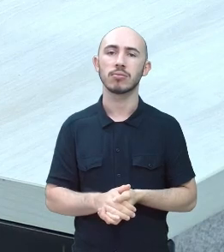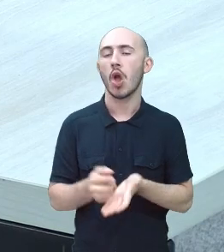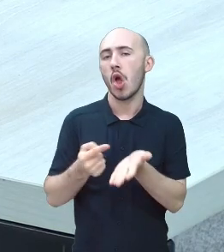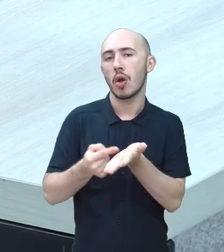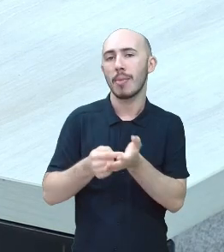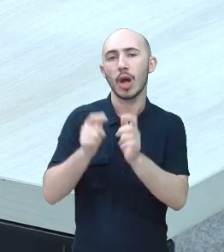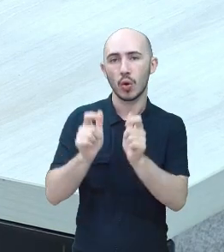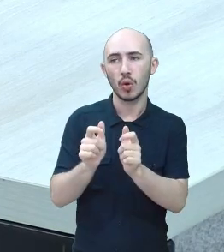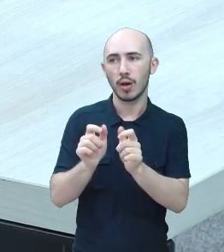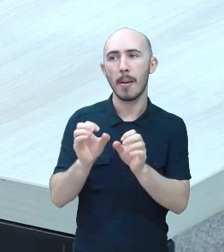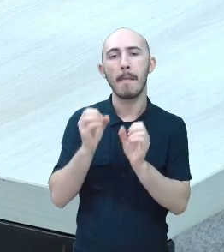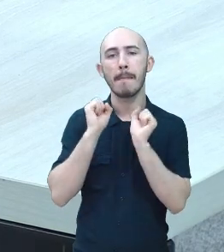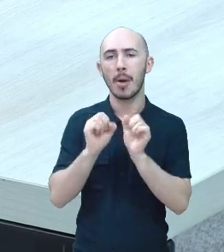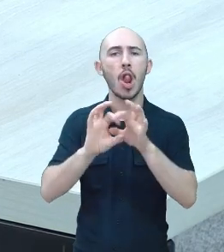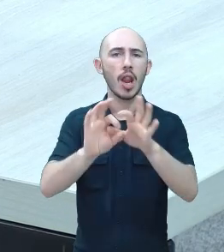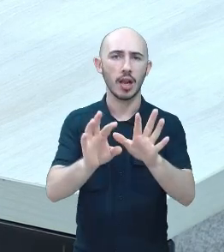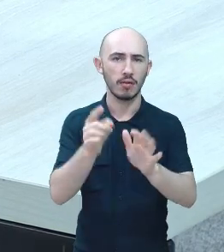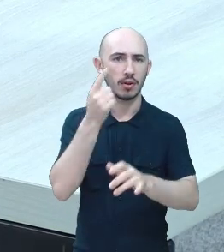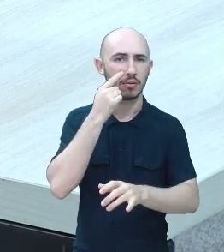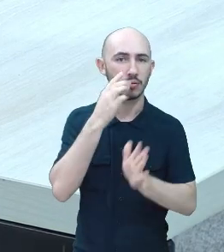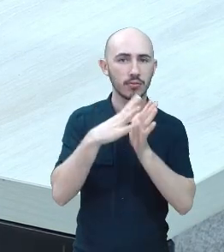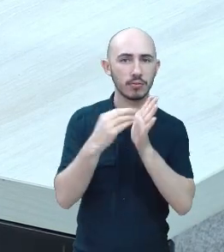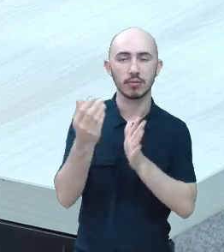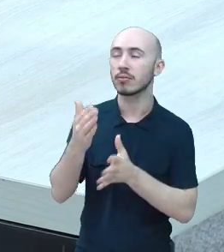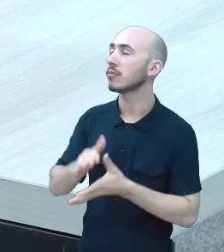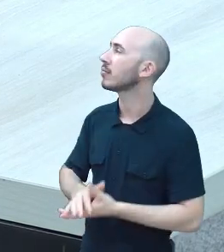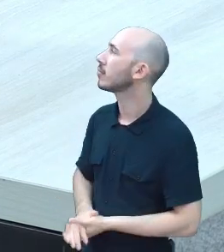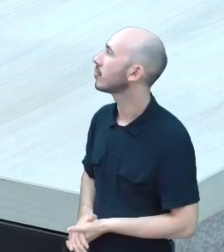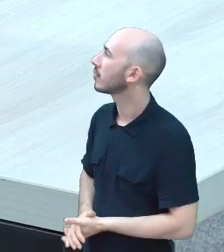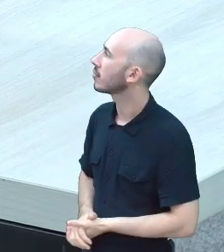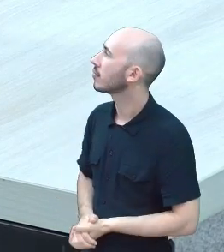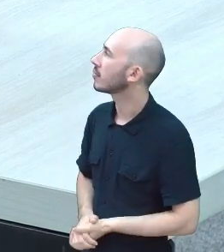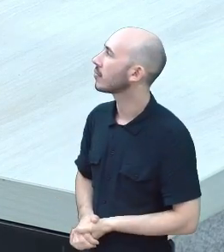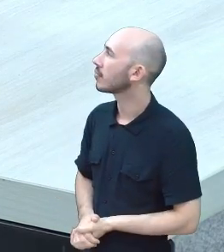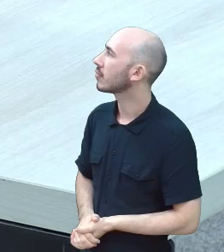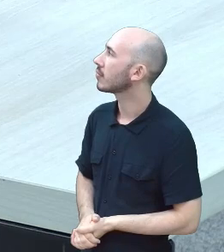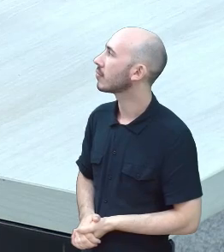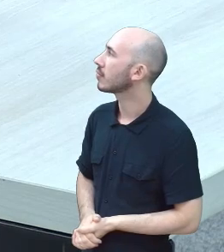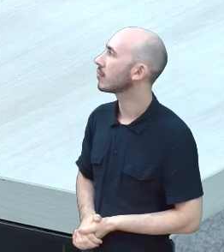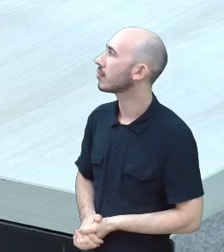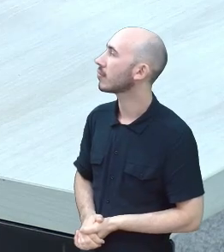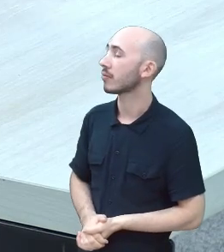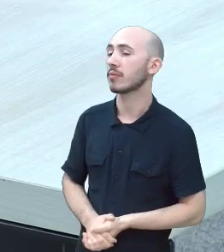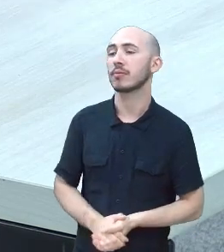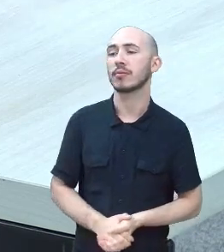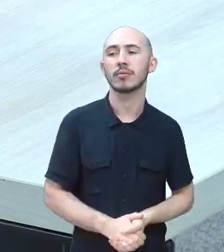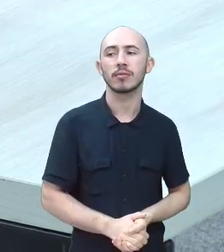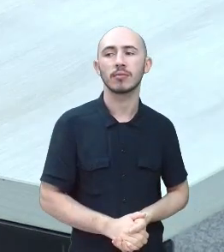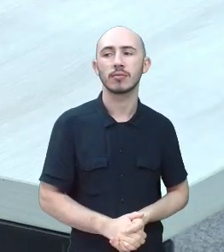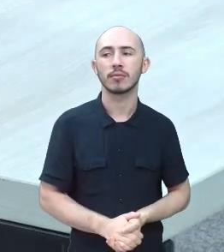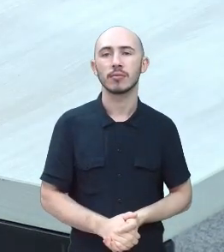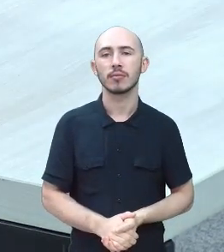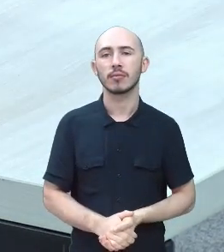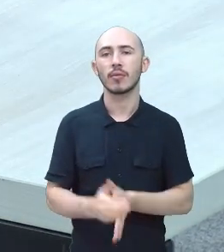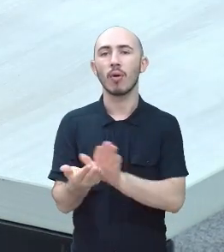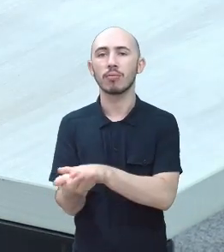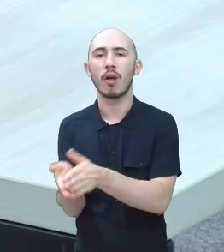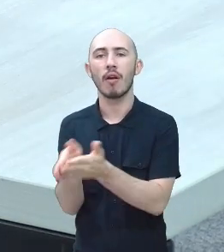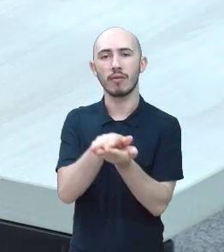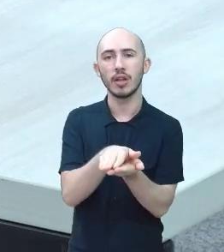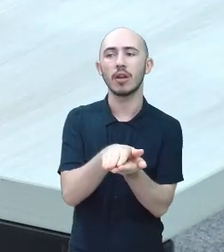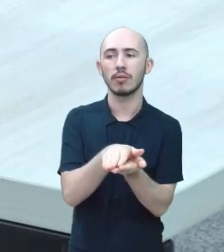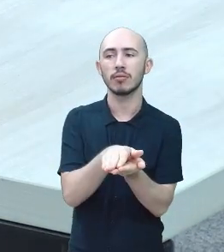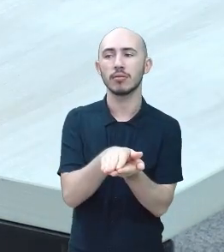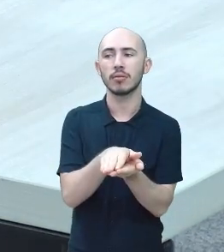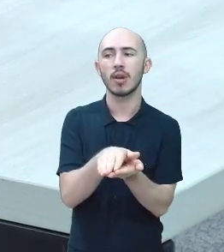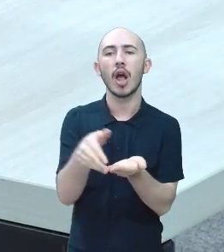lugar exato, pode ser onde você quiser. Você vai marcar e dobrar. Vai virar e fazer. Agora você